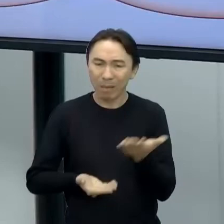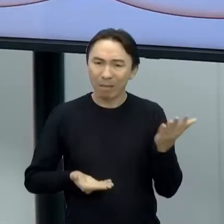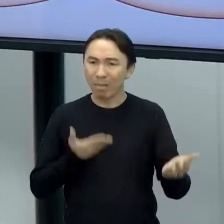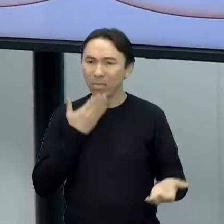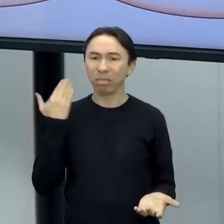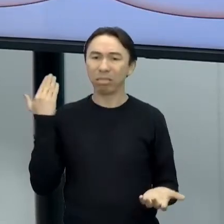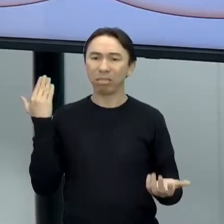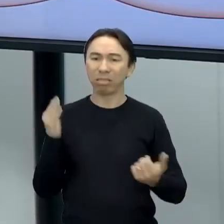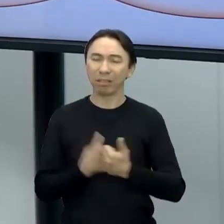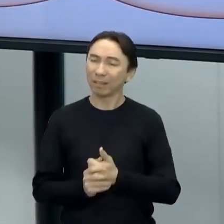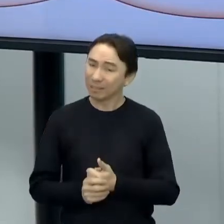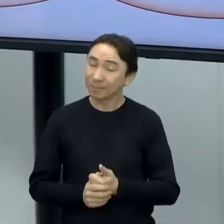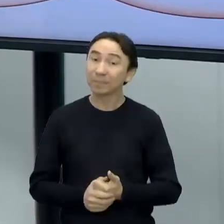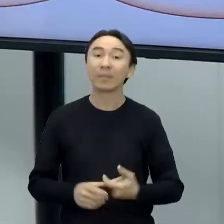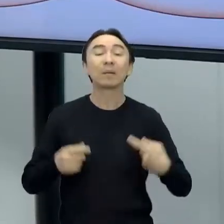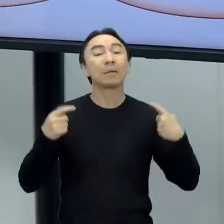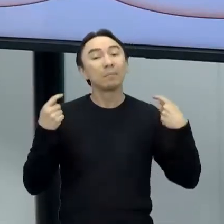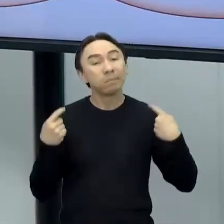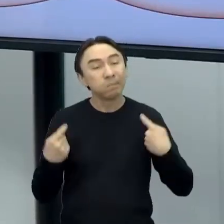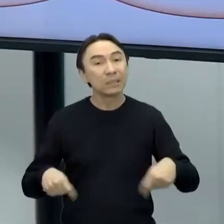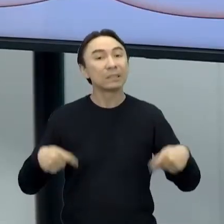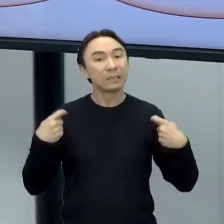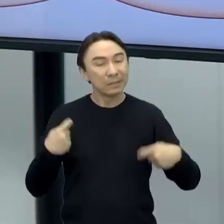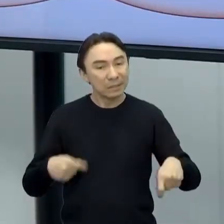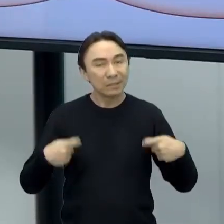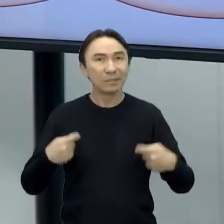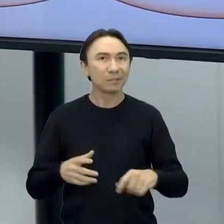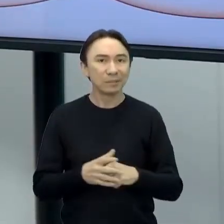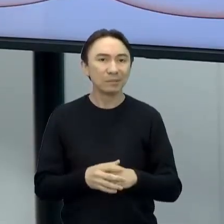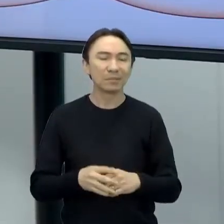que as pessoas tenham...